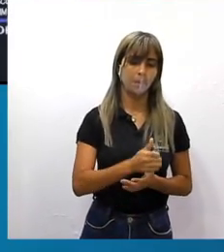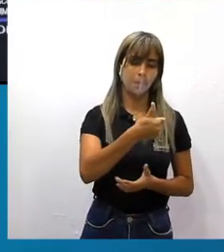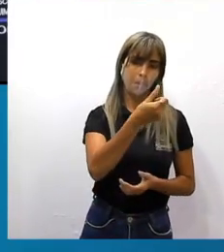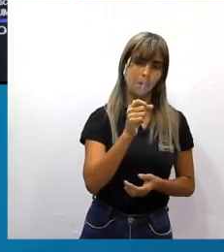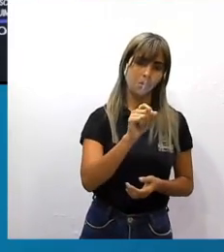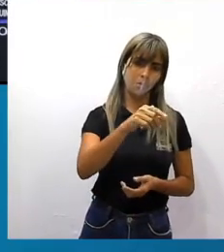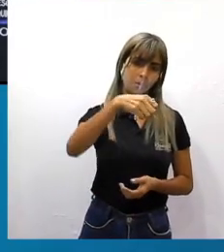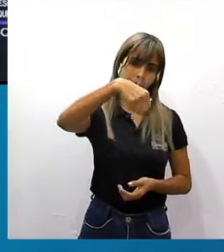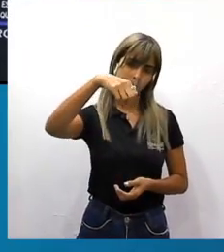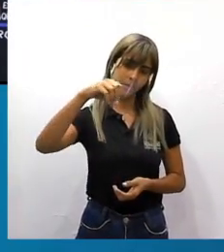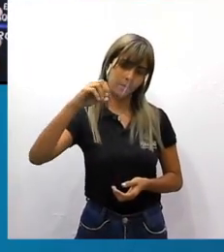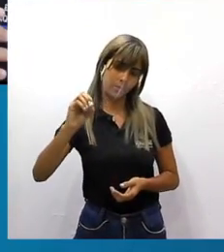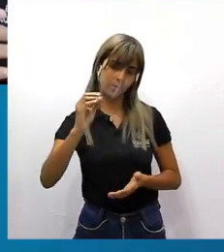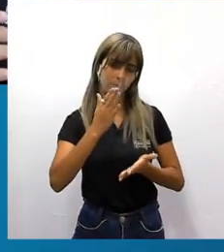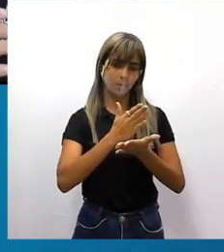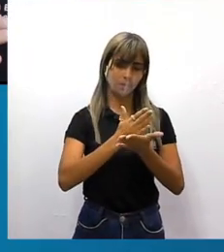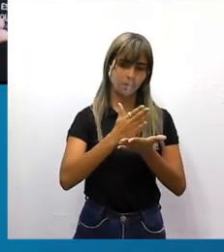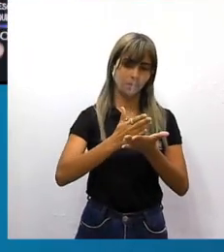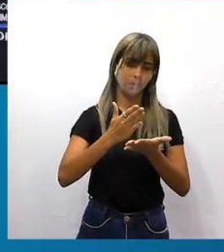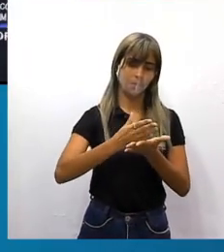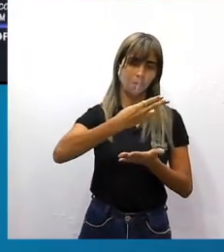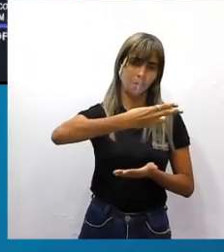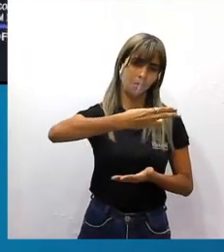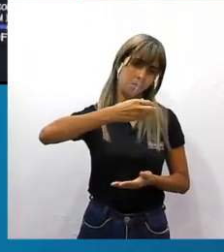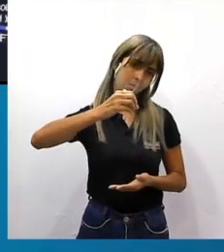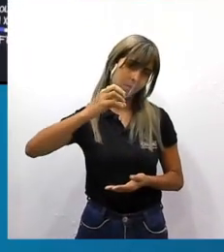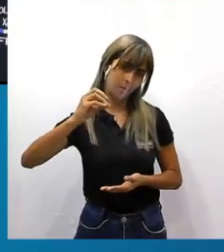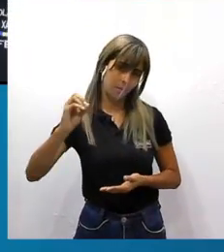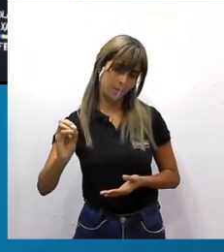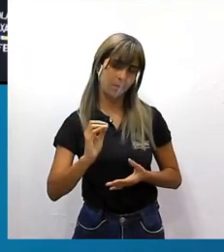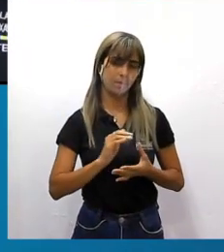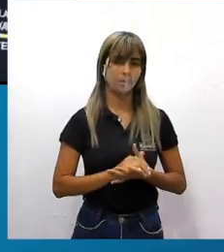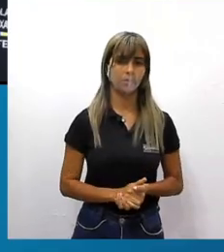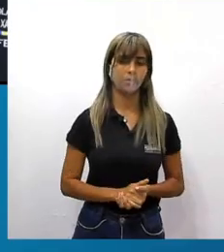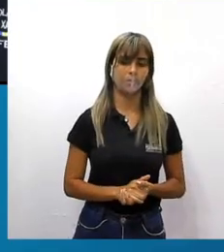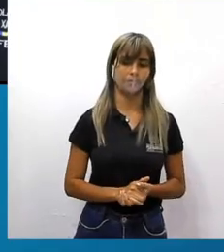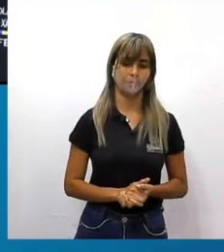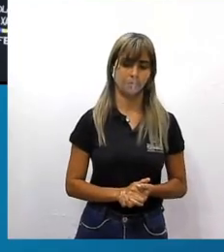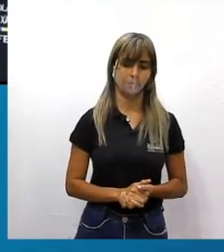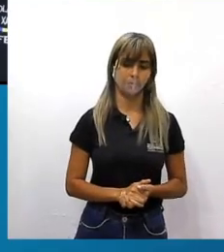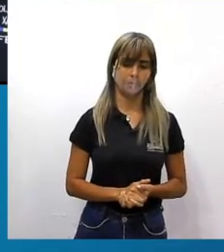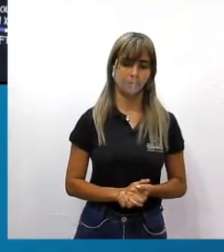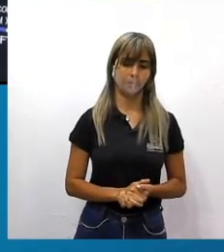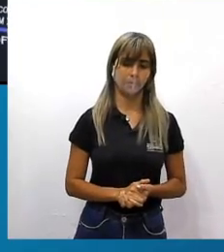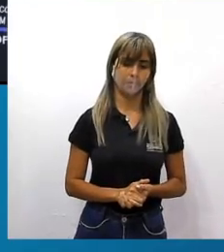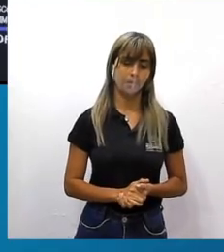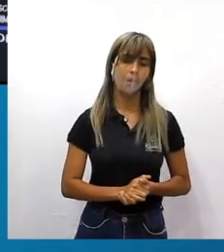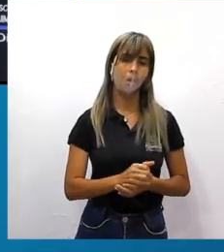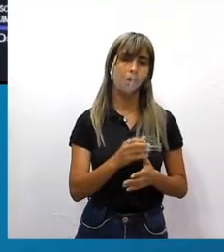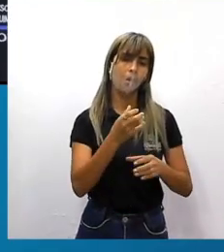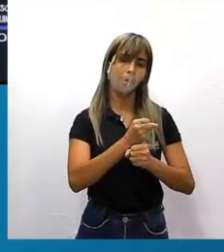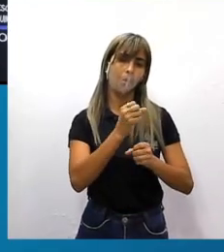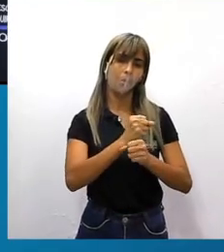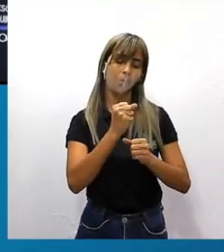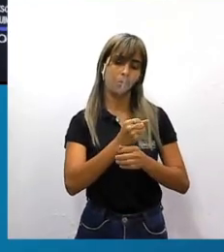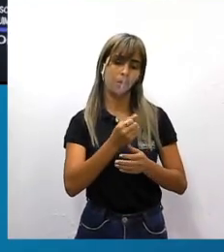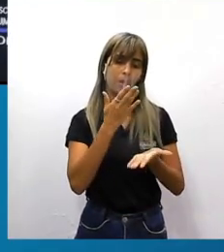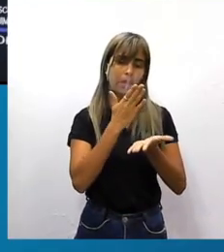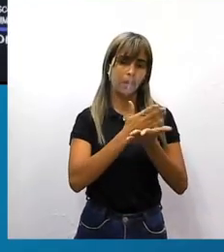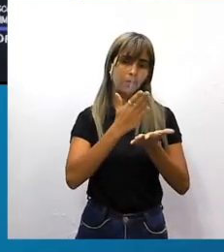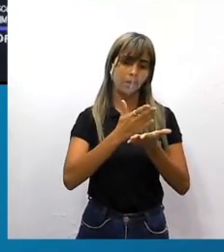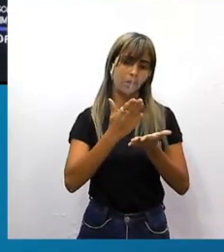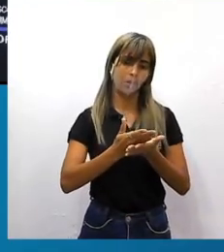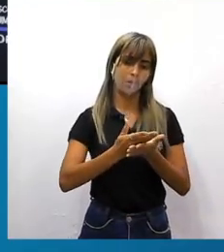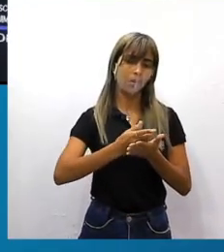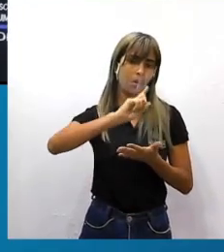1.200 gramas. Então, 1.200 dividido por 300. Massa, dá quanto? Você dividindo, eu corto um